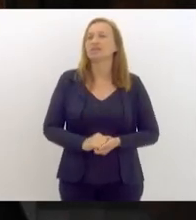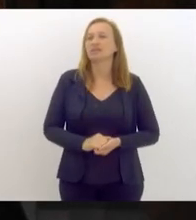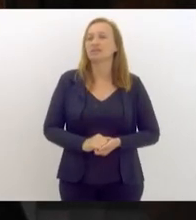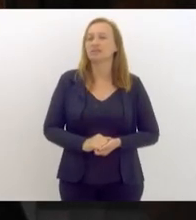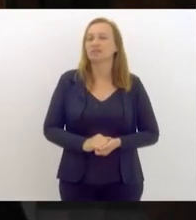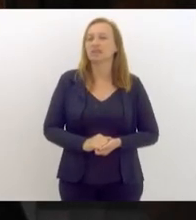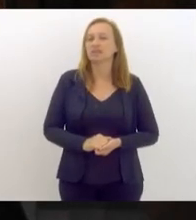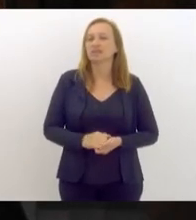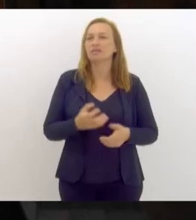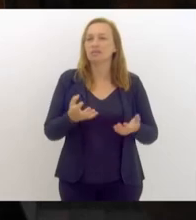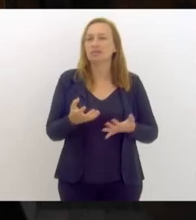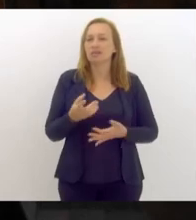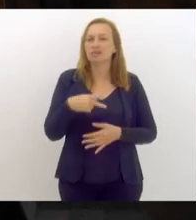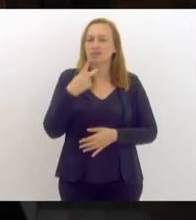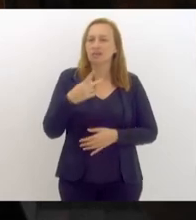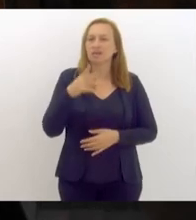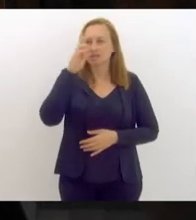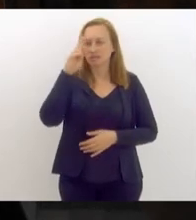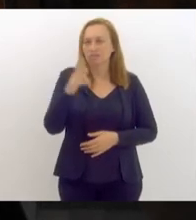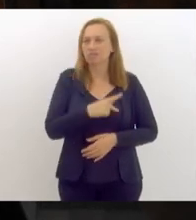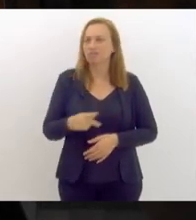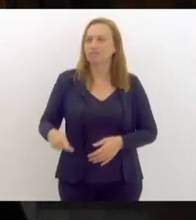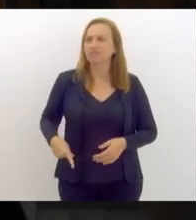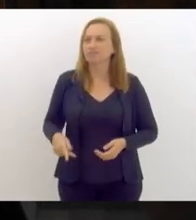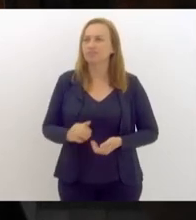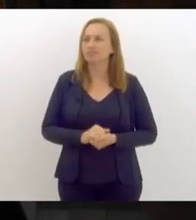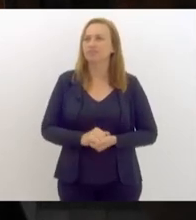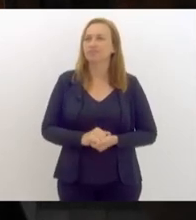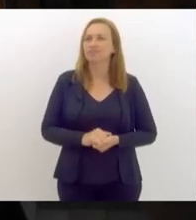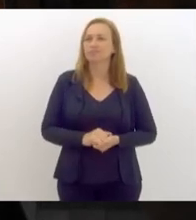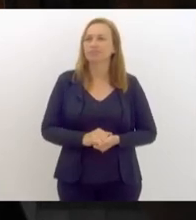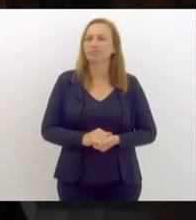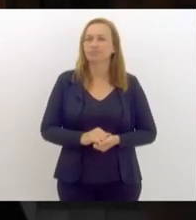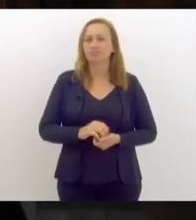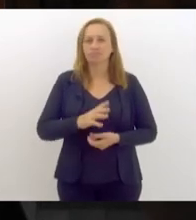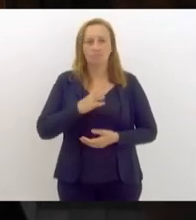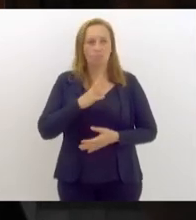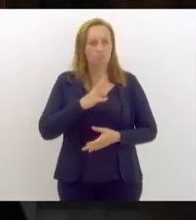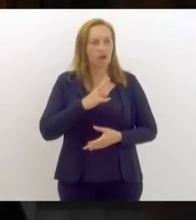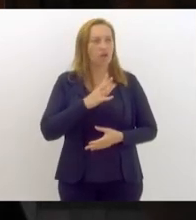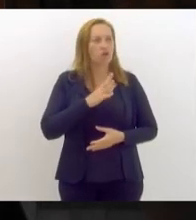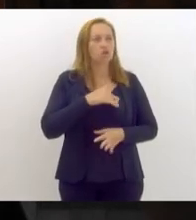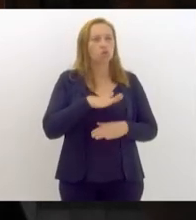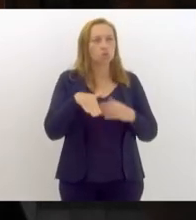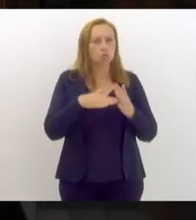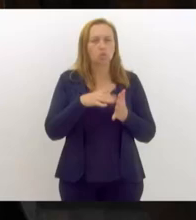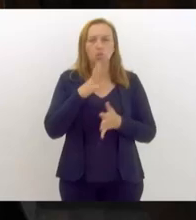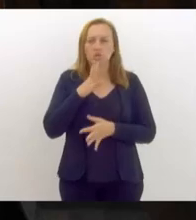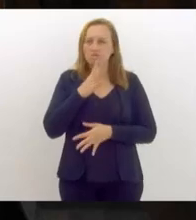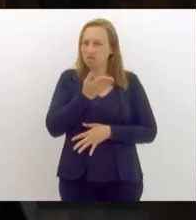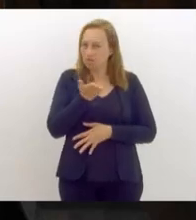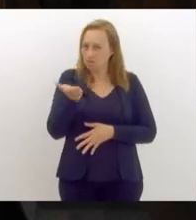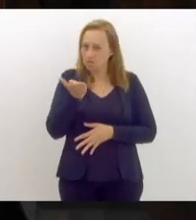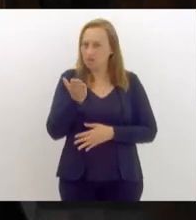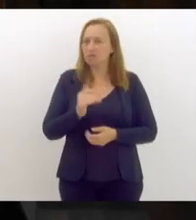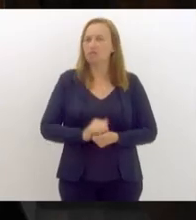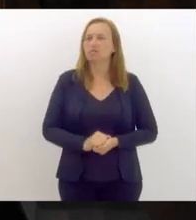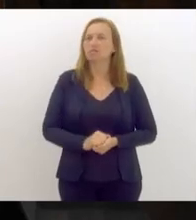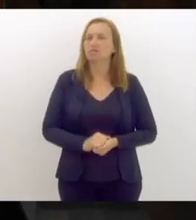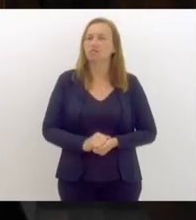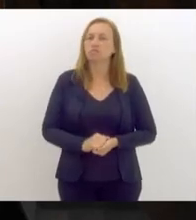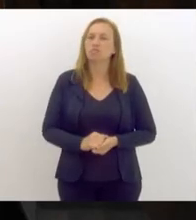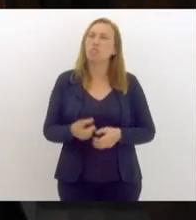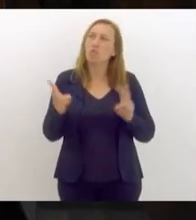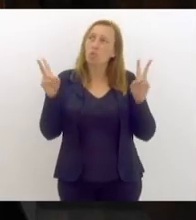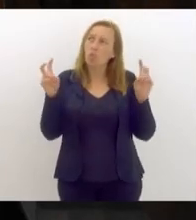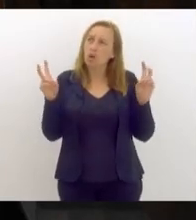eu quero trazer aqui Presidente Para conhecimento de toda todo Parlamento Fluminense uma